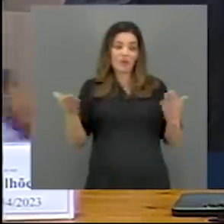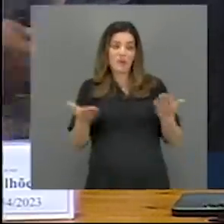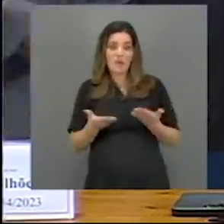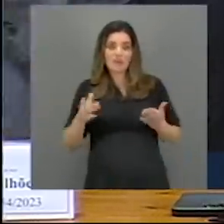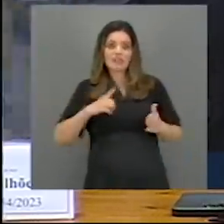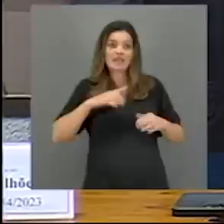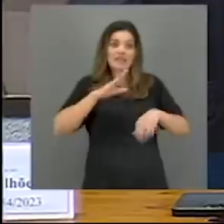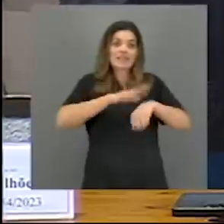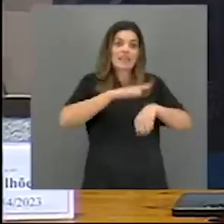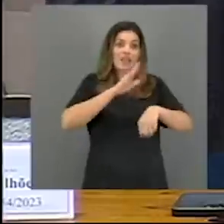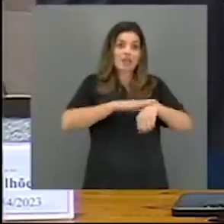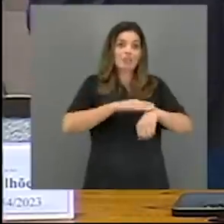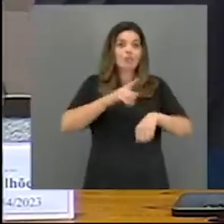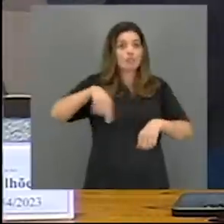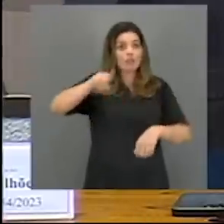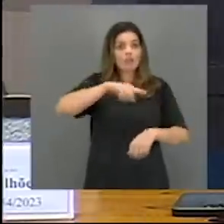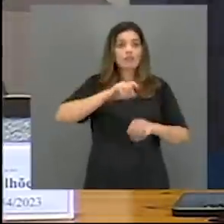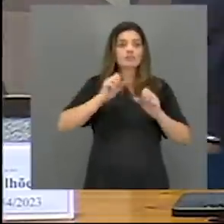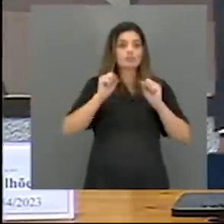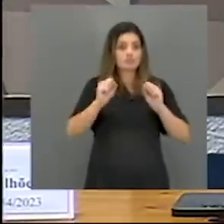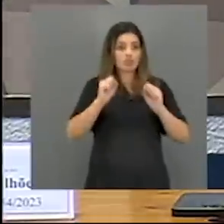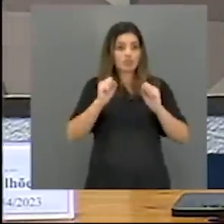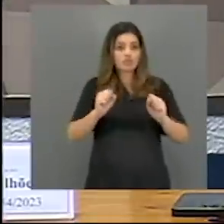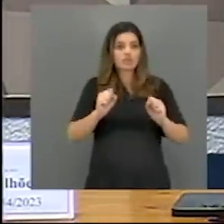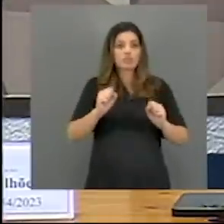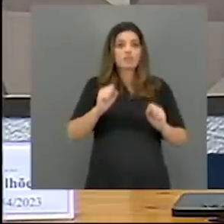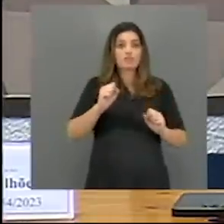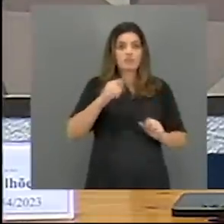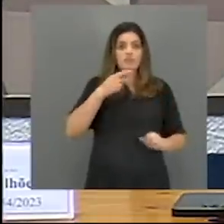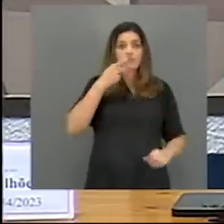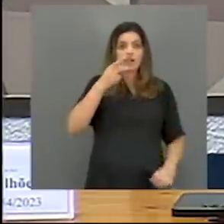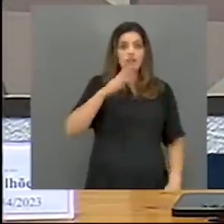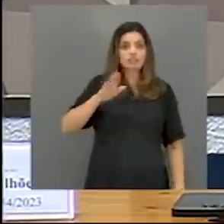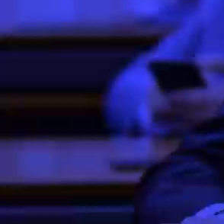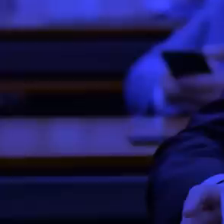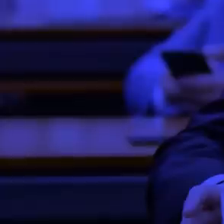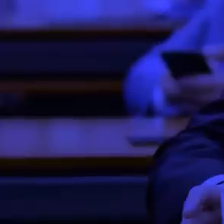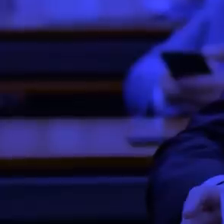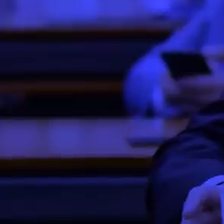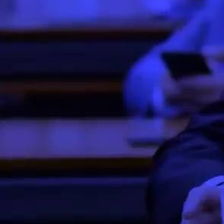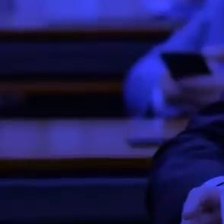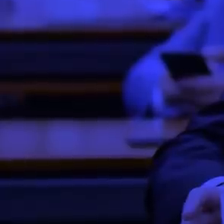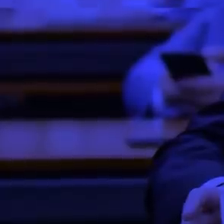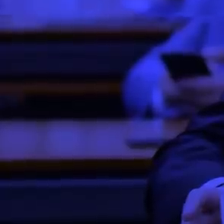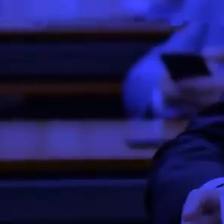inclusive um tempo adequado para que todos possam formular as suas questões de ordem.